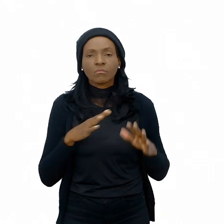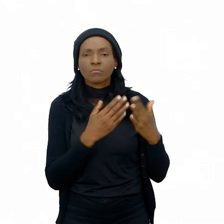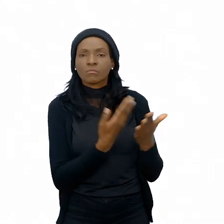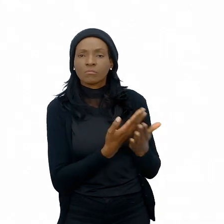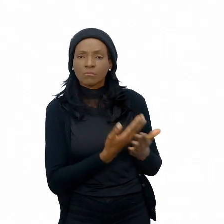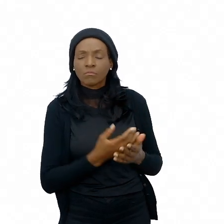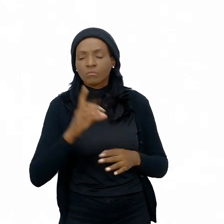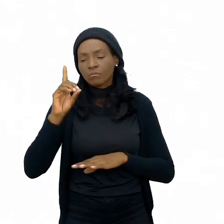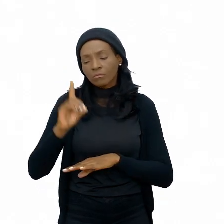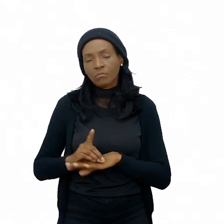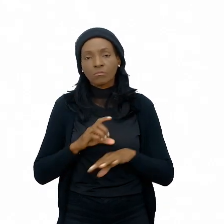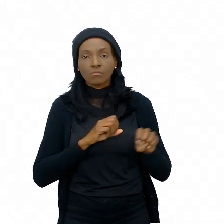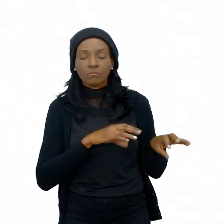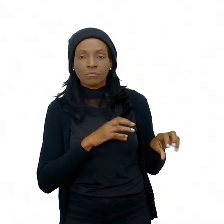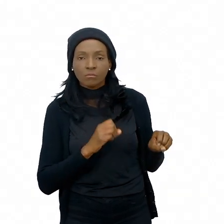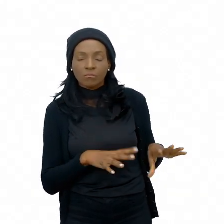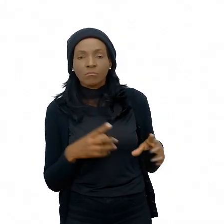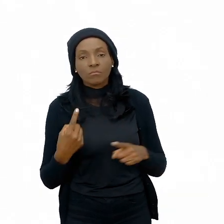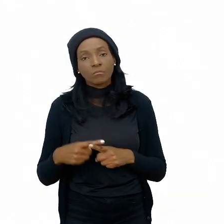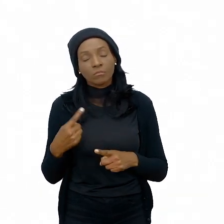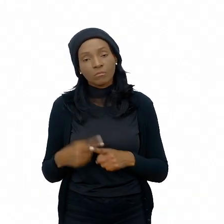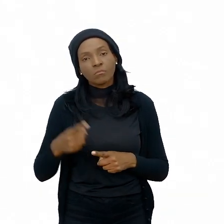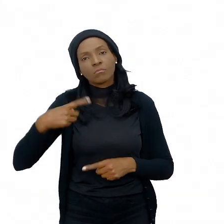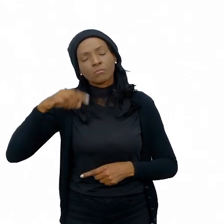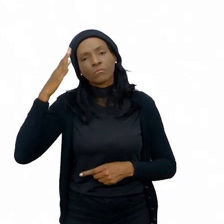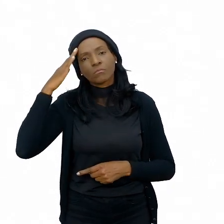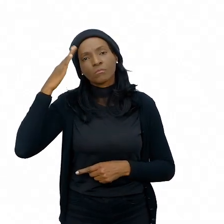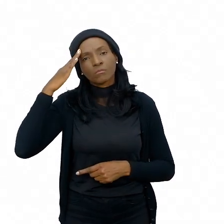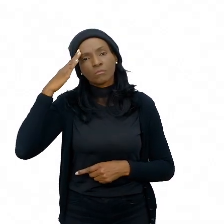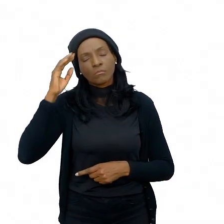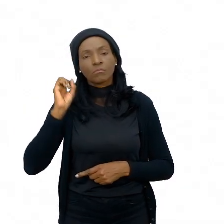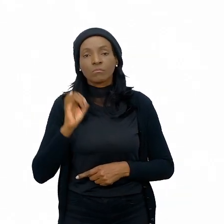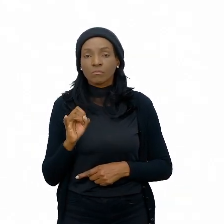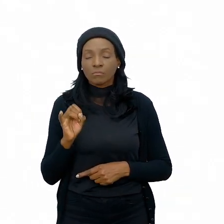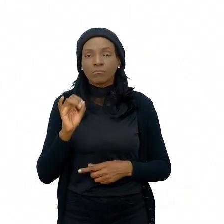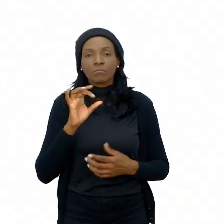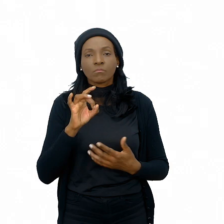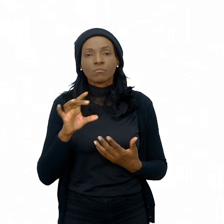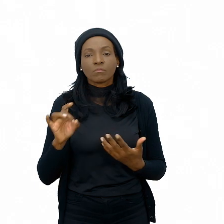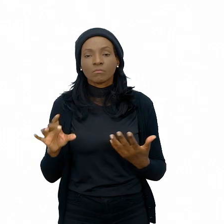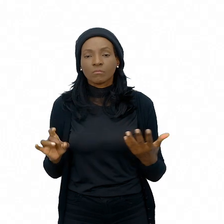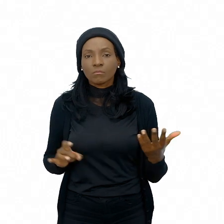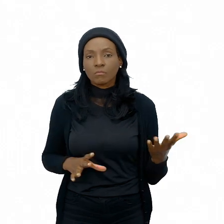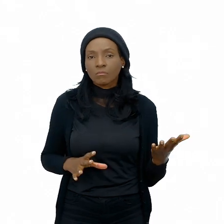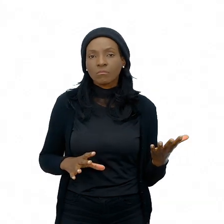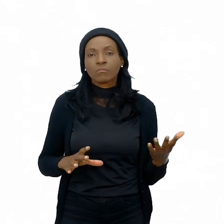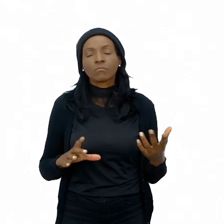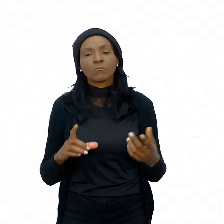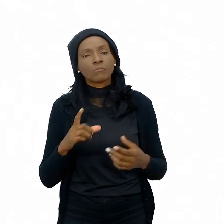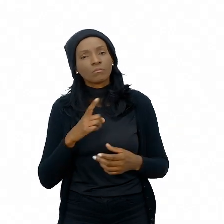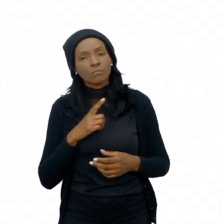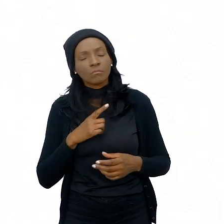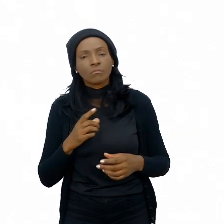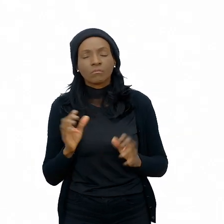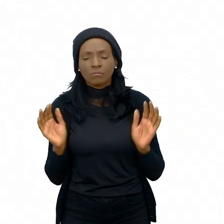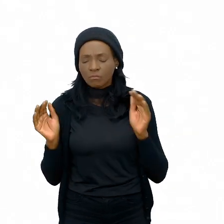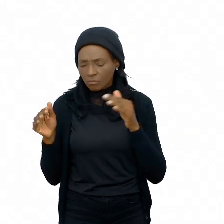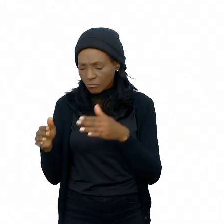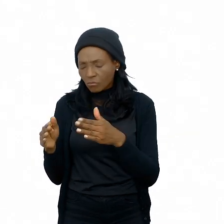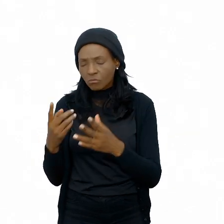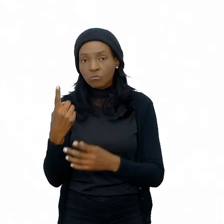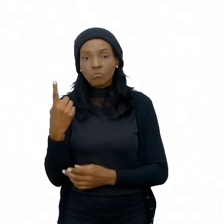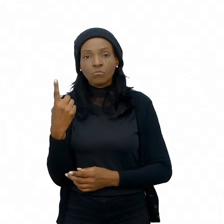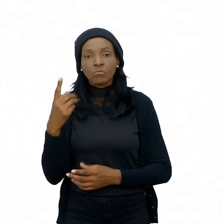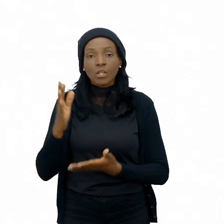diretoria de ensino, porque a gente sabe que cada situação tem a sua especificidade.